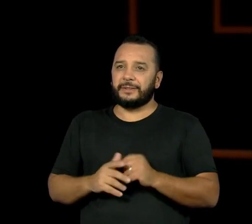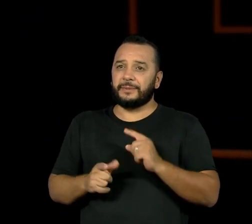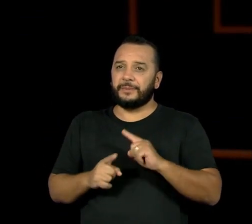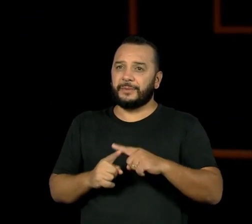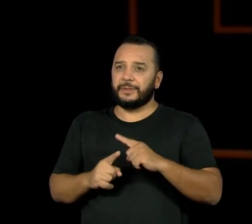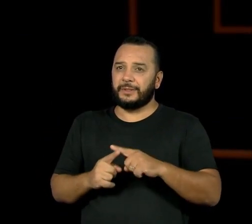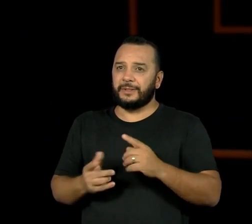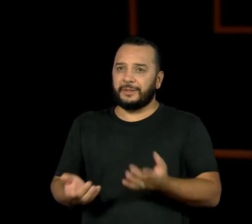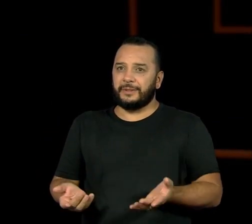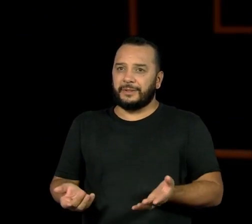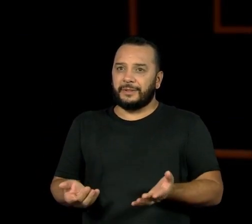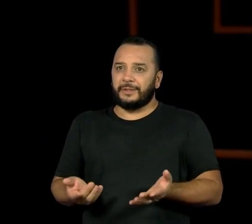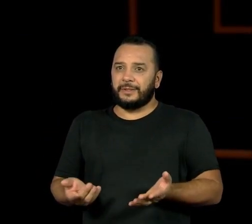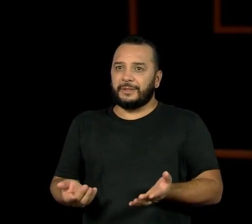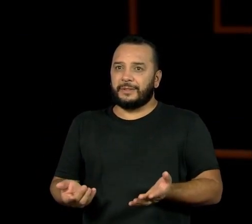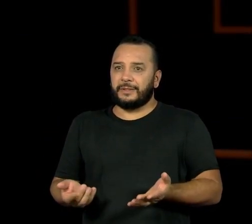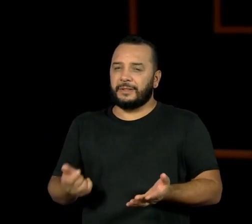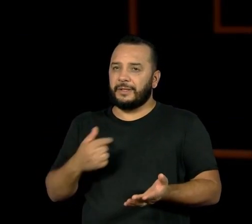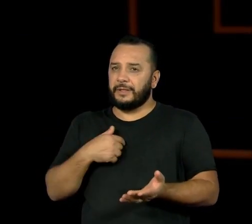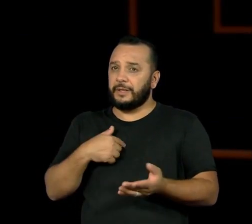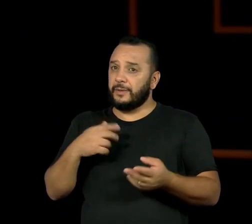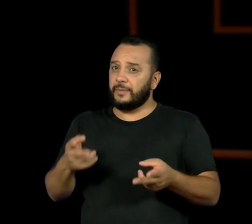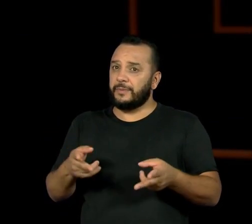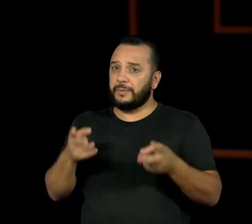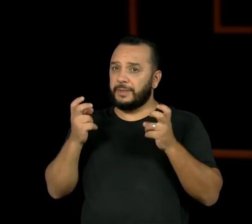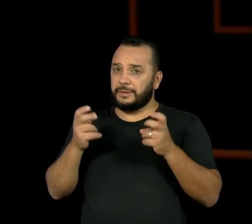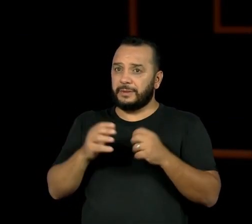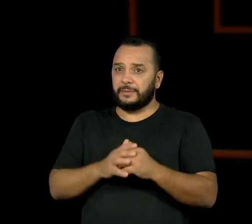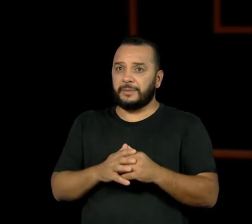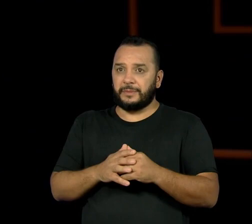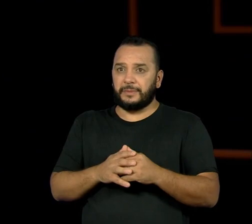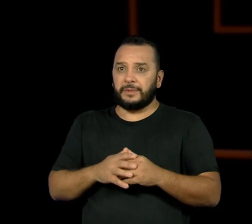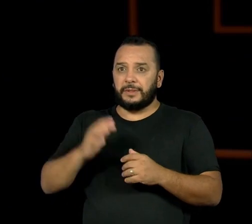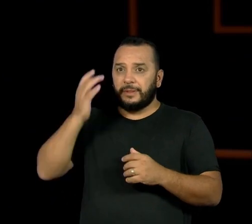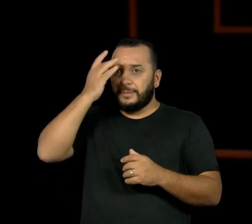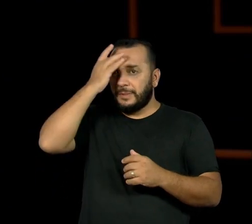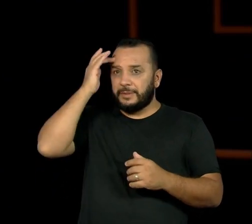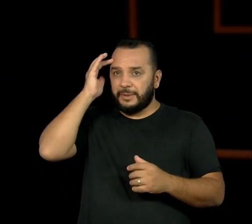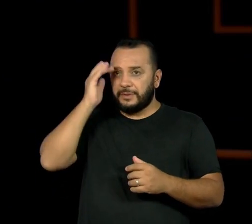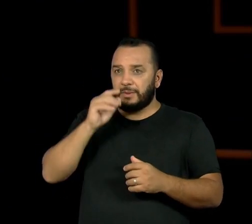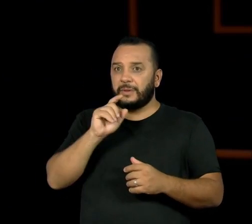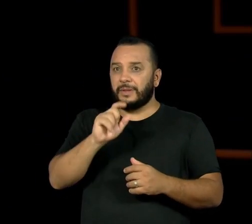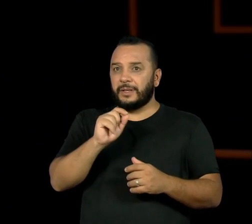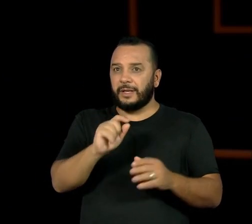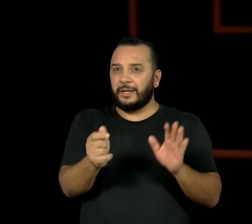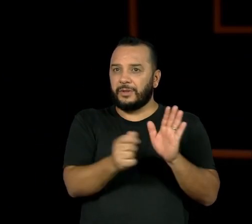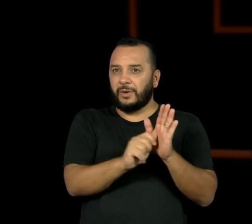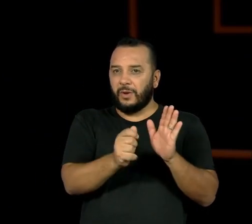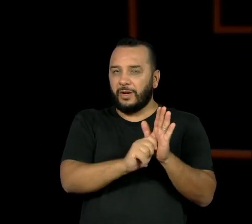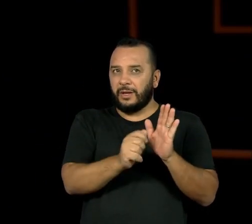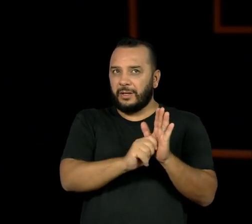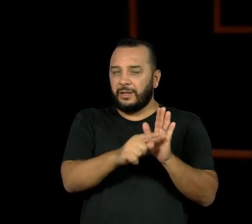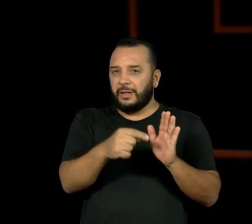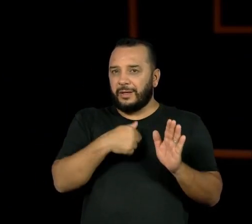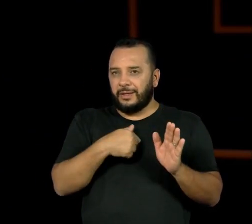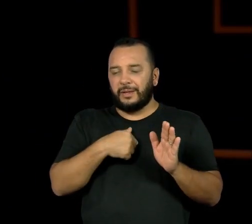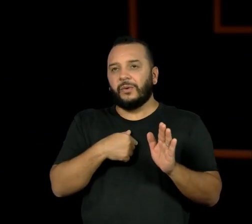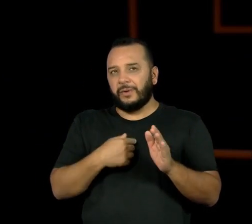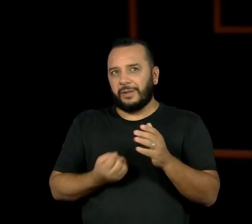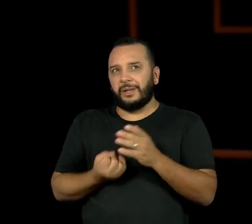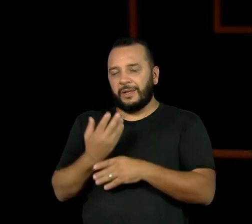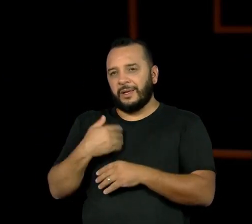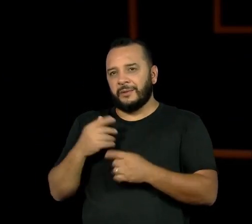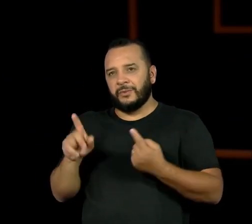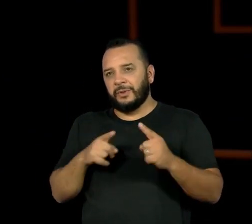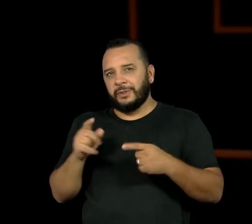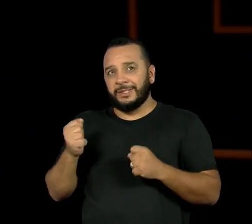Porque eu percebi, por exemplo, para a galera que está muito na droga, por exemplo, eu acabei fazendo uma música, que não é o meu